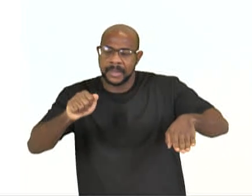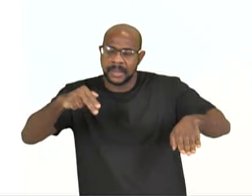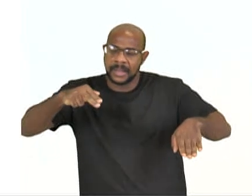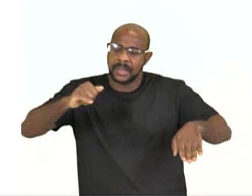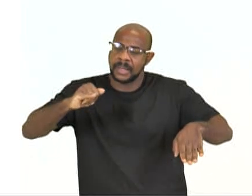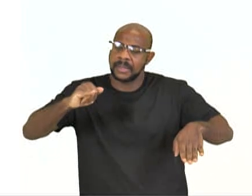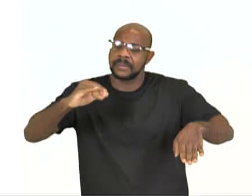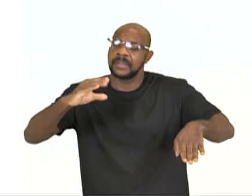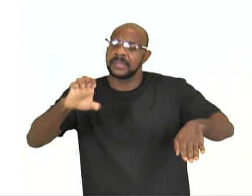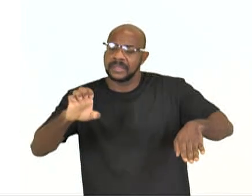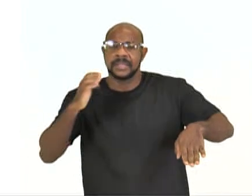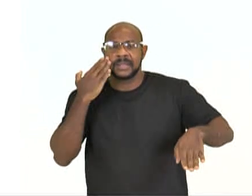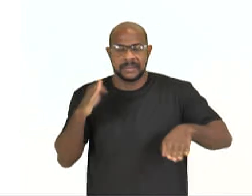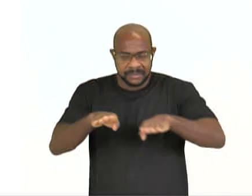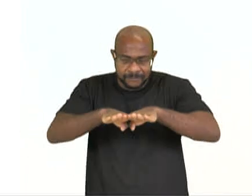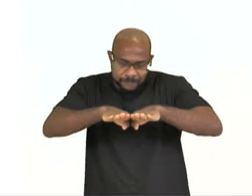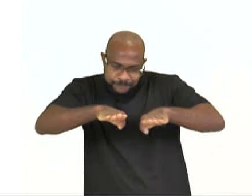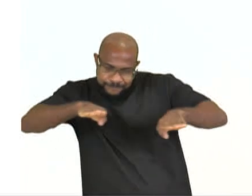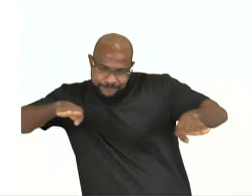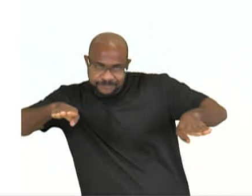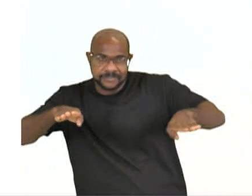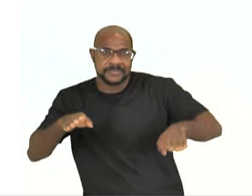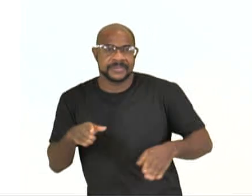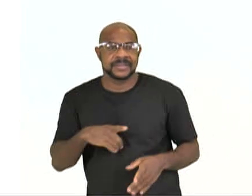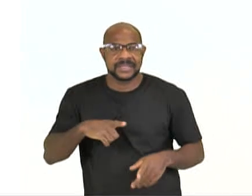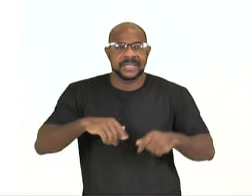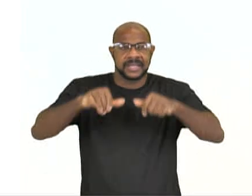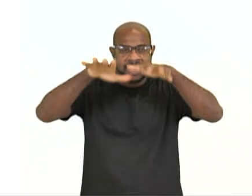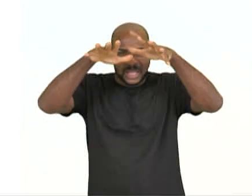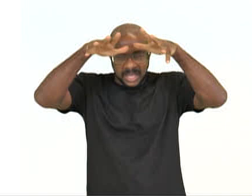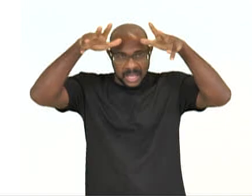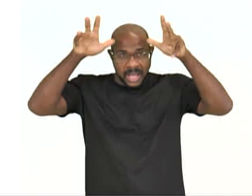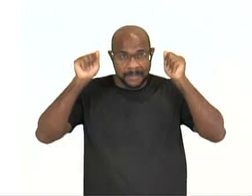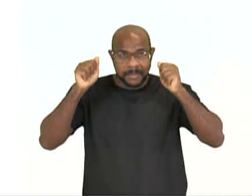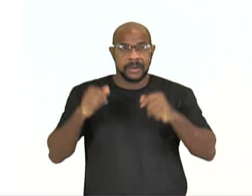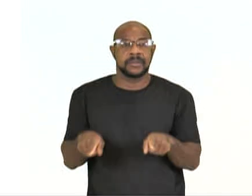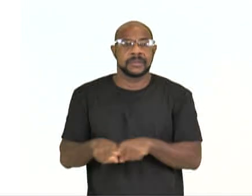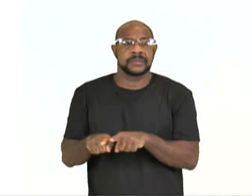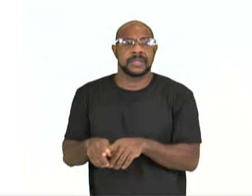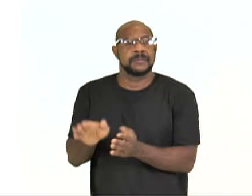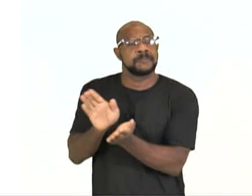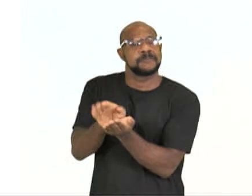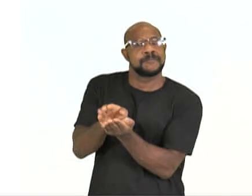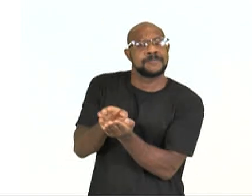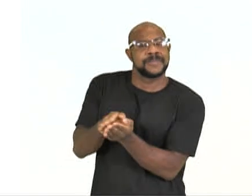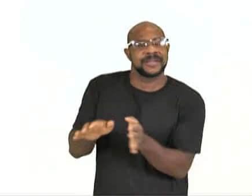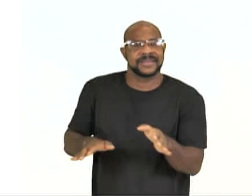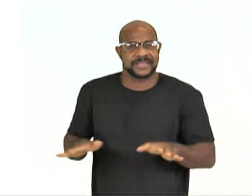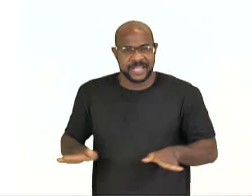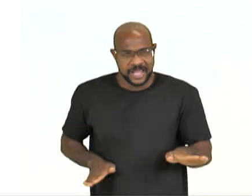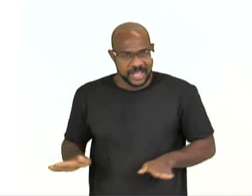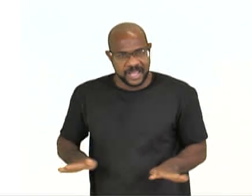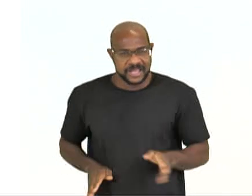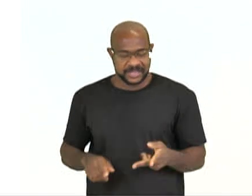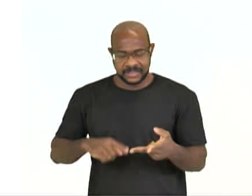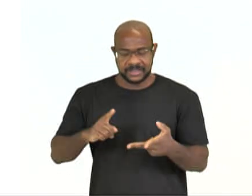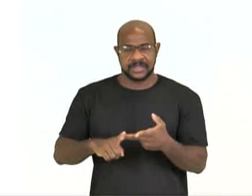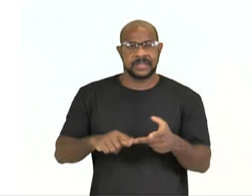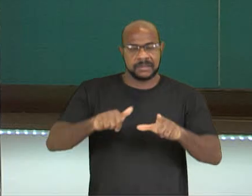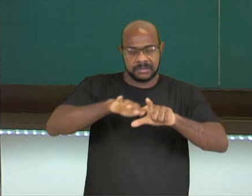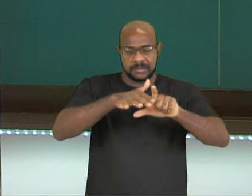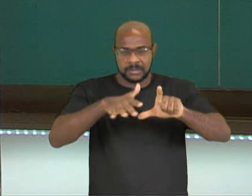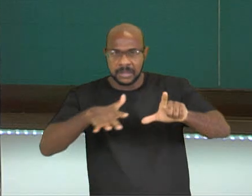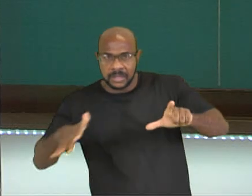Brasil nós temos exemplos ali: planície do Amazonas, planície do Pantanal mato-grossense, planície litorânea